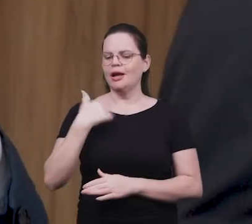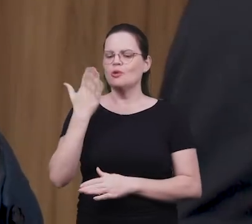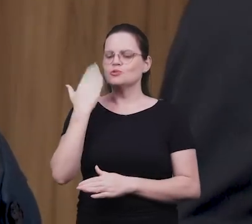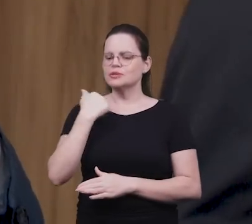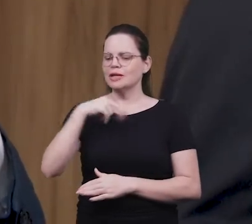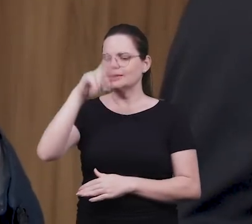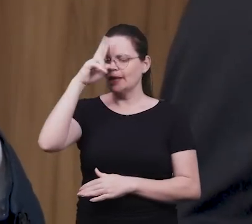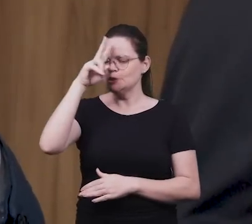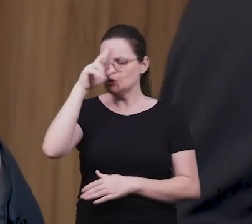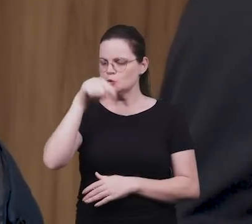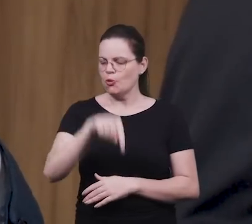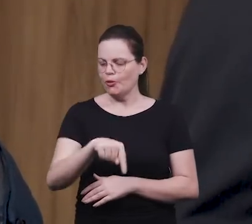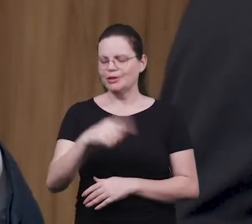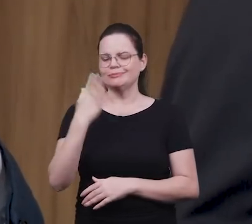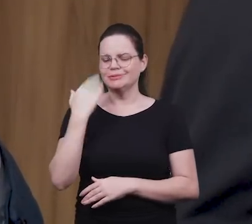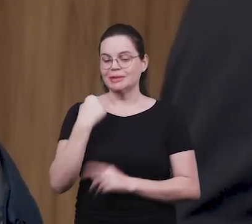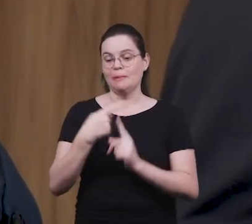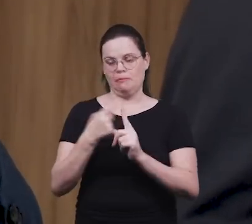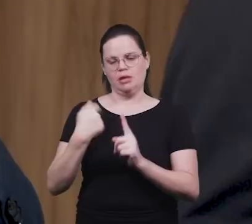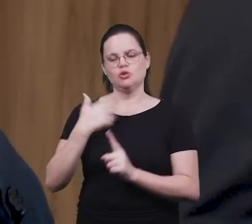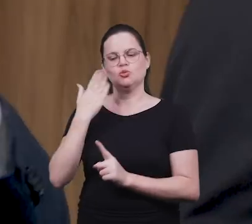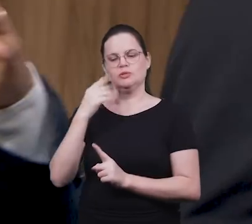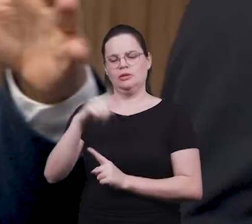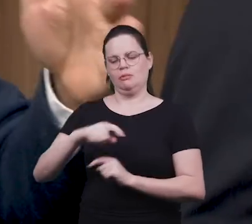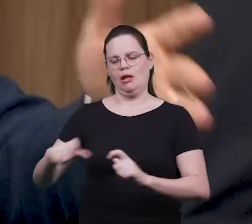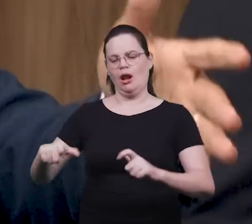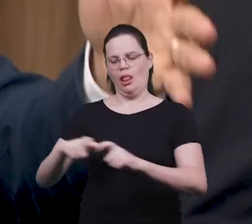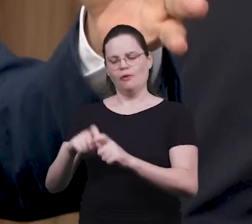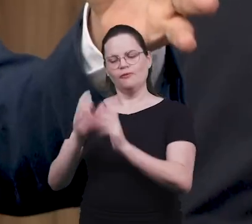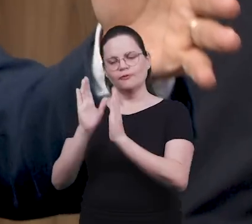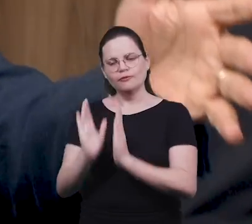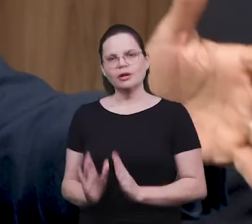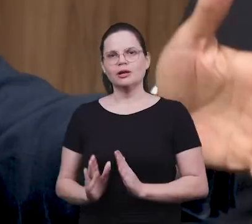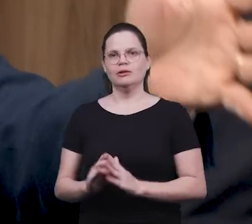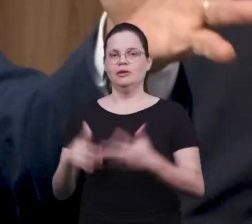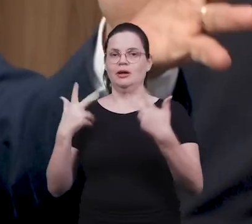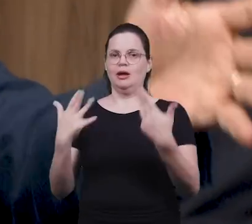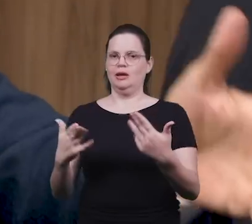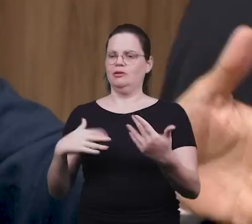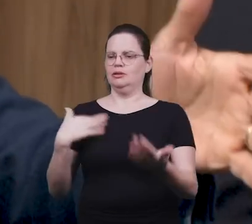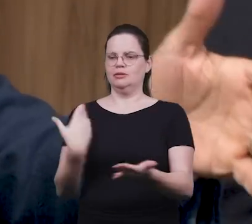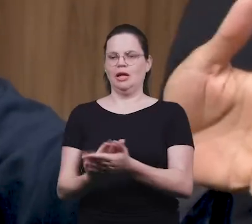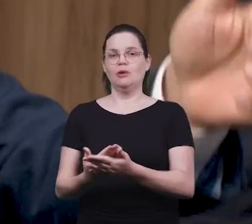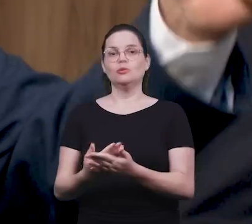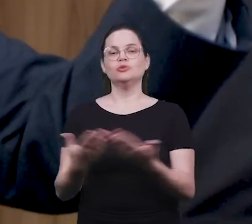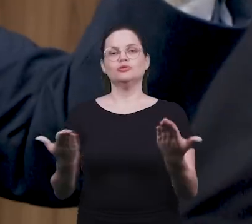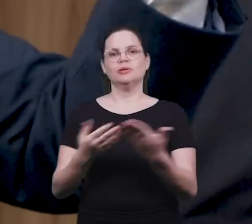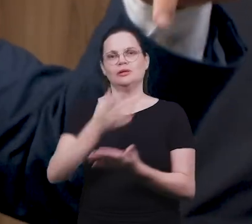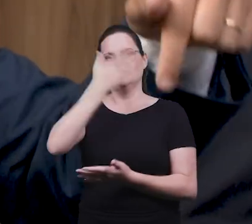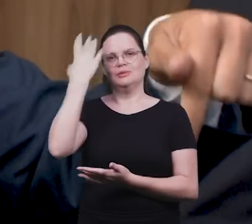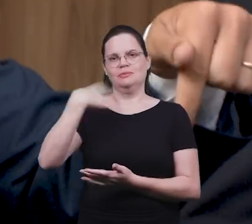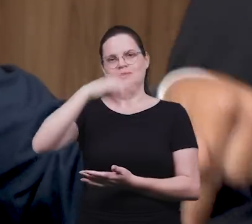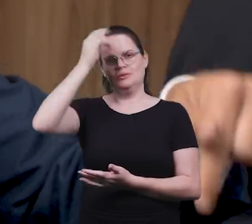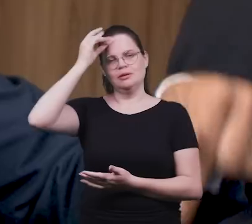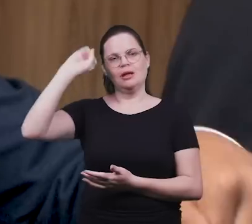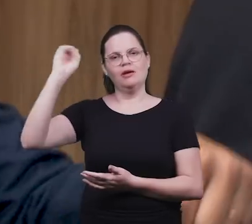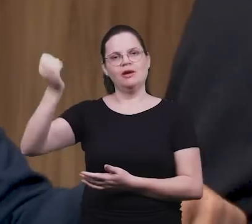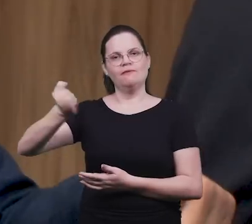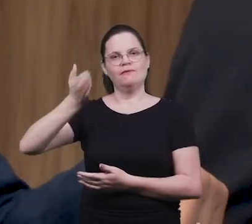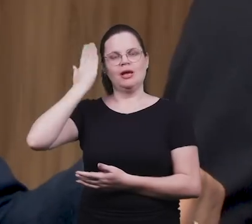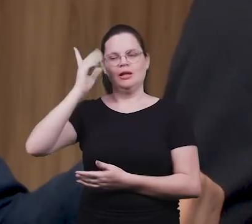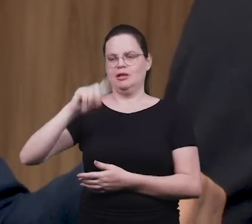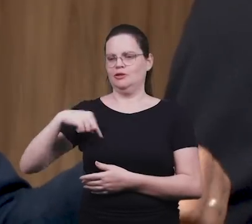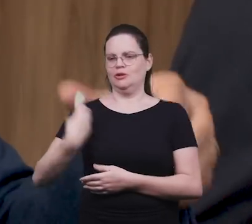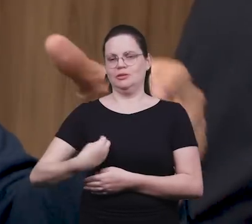também da fidelidade do remanescente fiel, é também o mesmo espírito de conhecimento ou revelação que está sobre